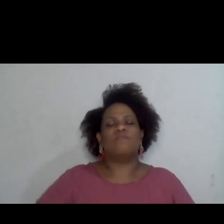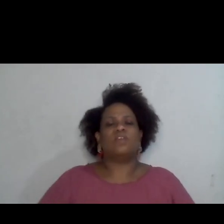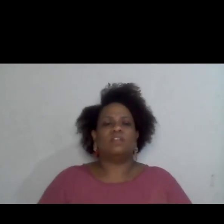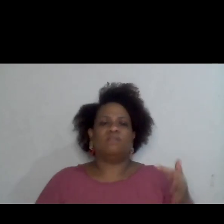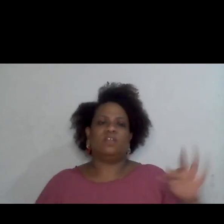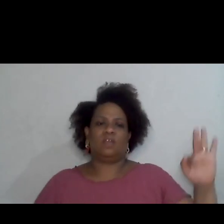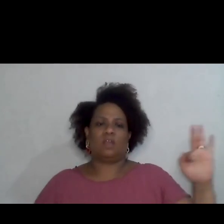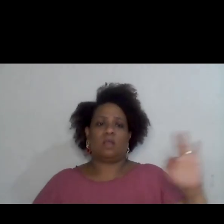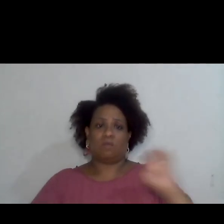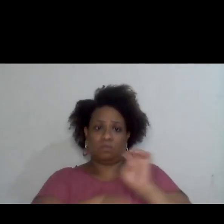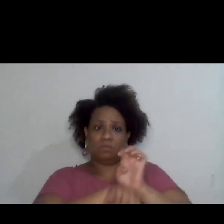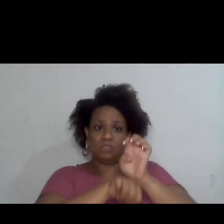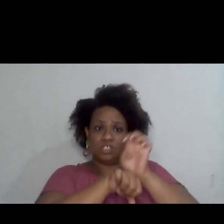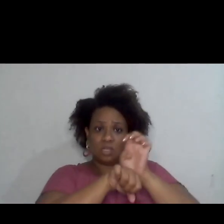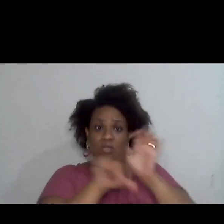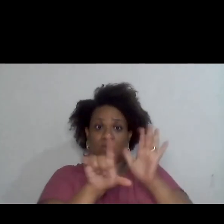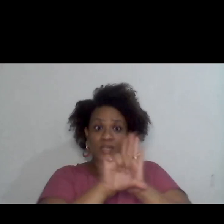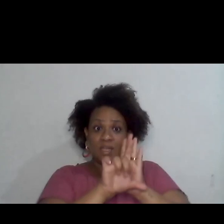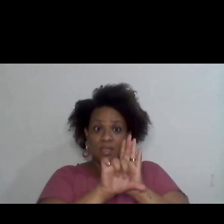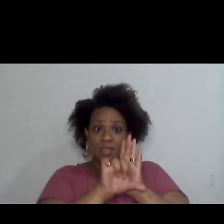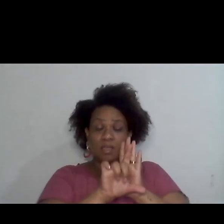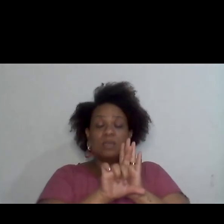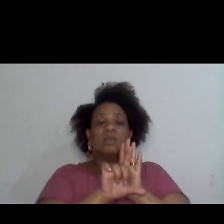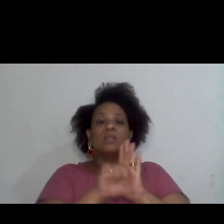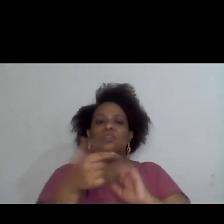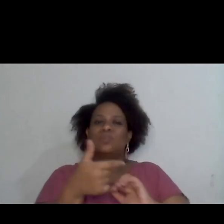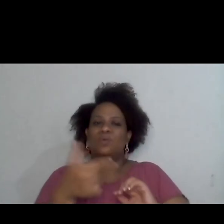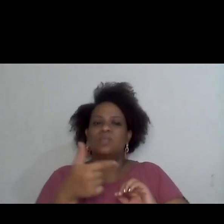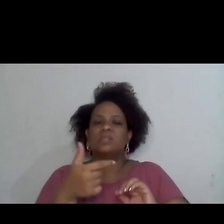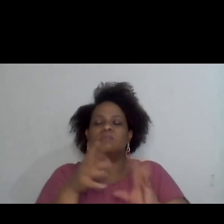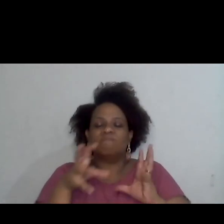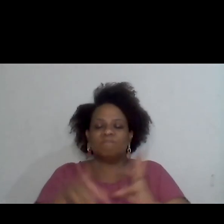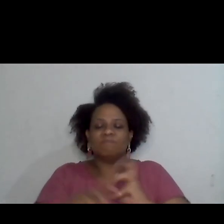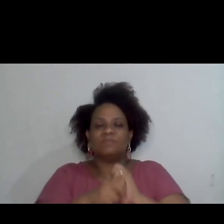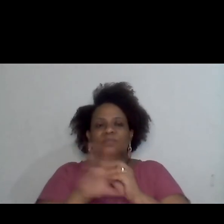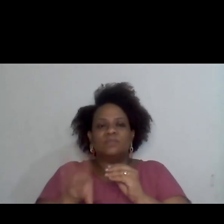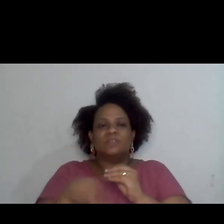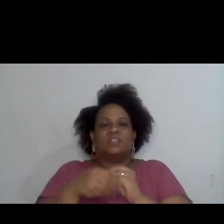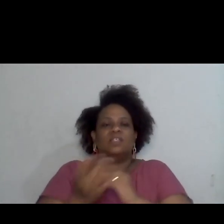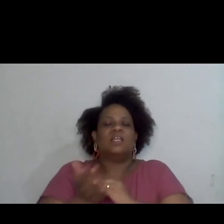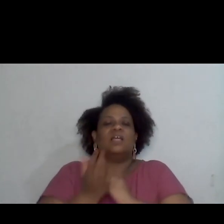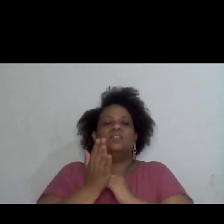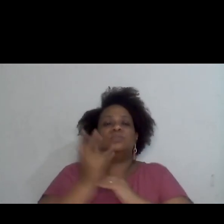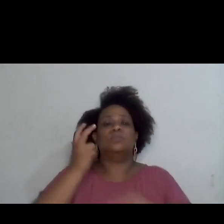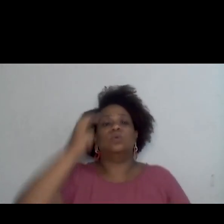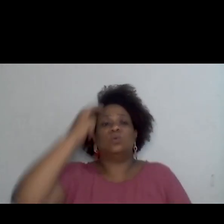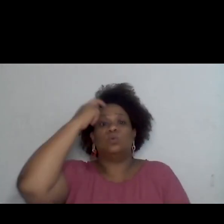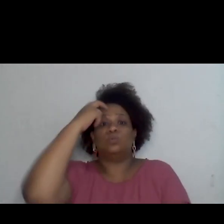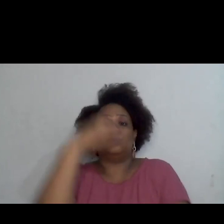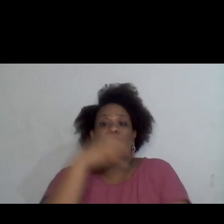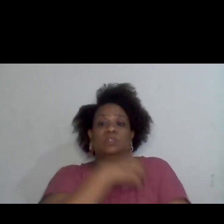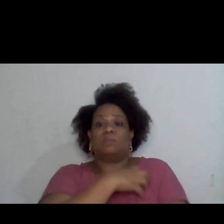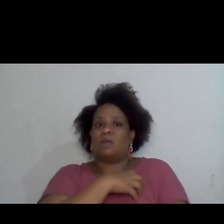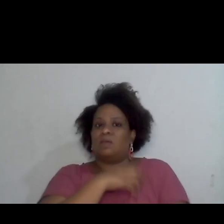Gustavo, com a Lei Aldir Blanc II, vem somar e dar um aporte que a cultura na Bahia nunca